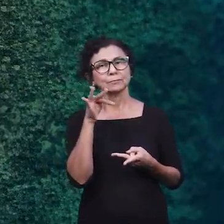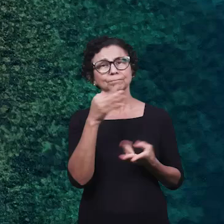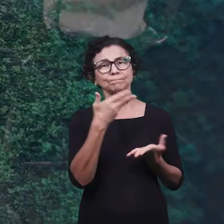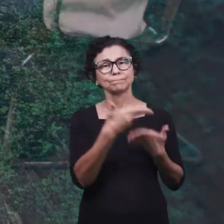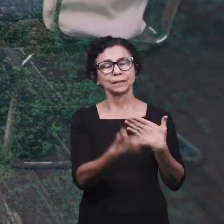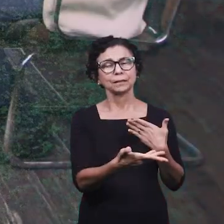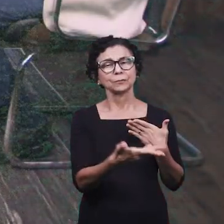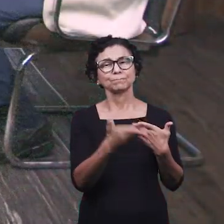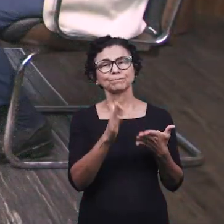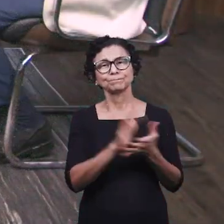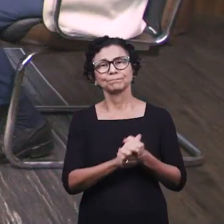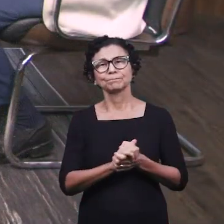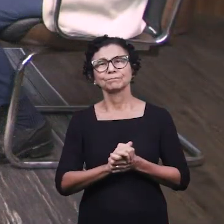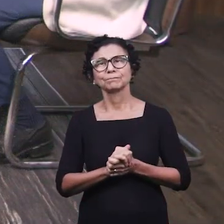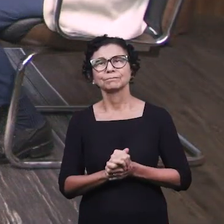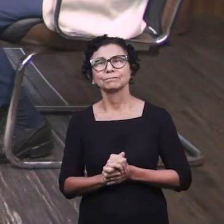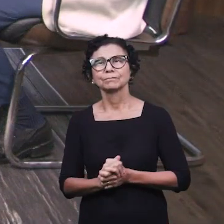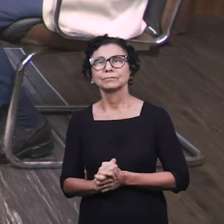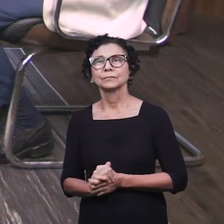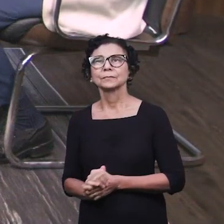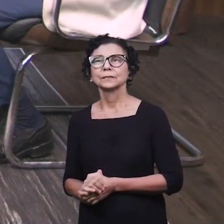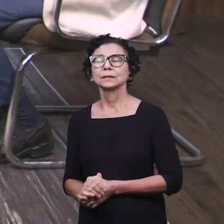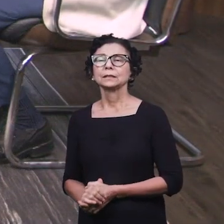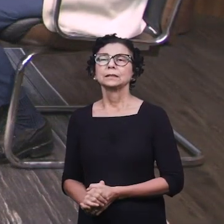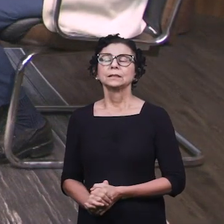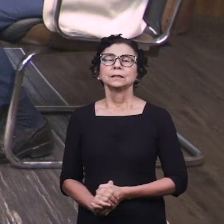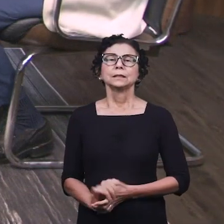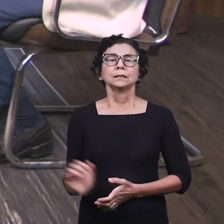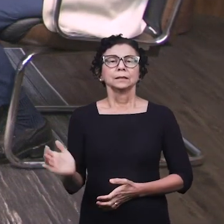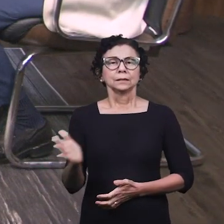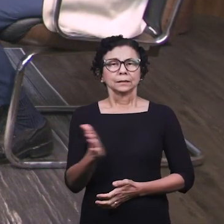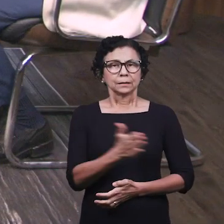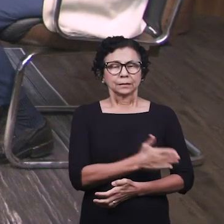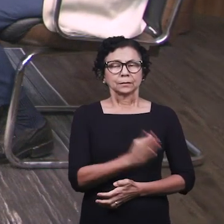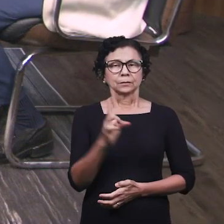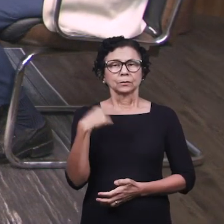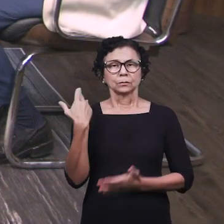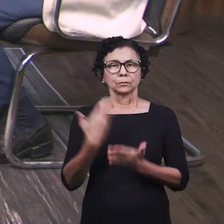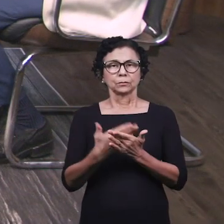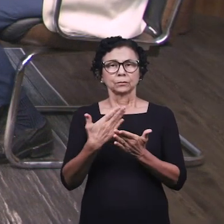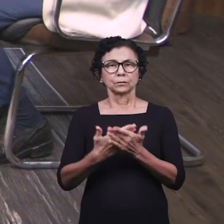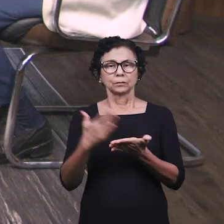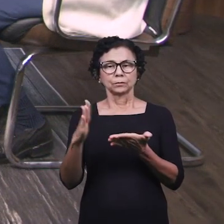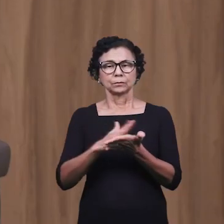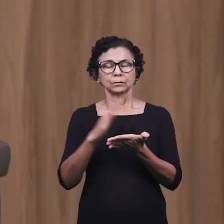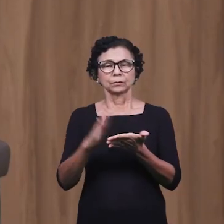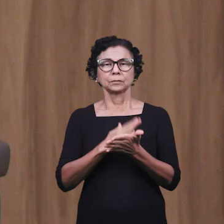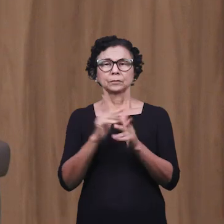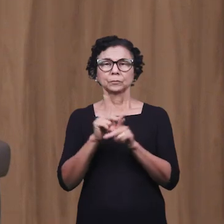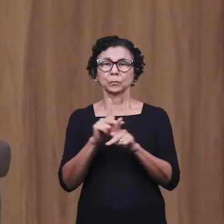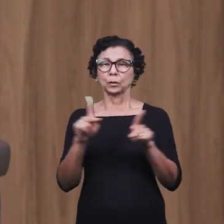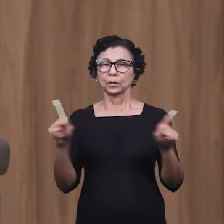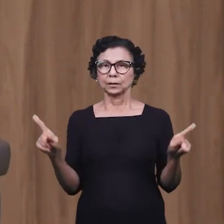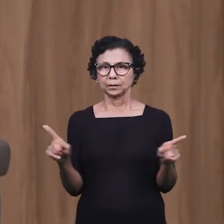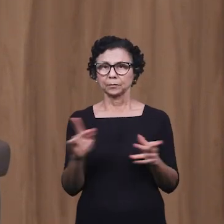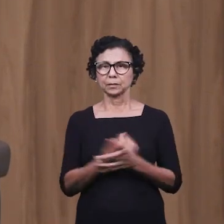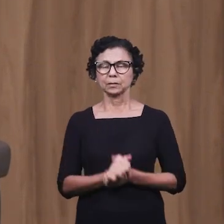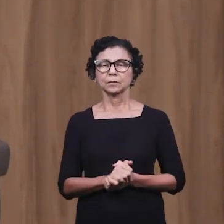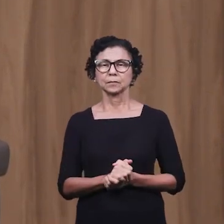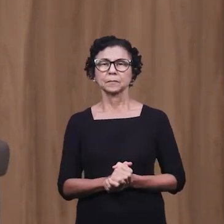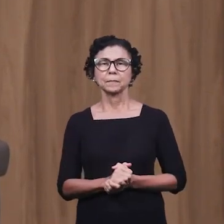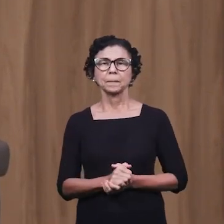problema. Voltando, nós estamos no livro de Apocalipse. Não temos